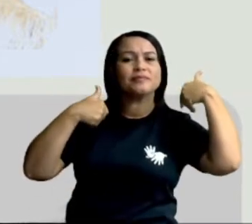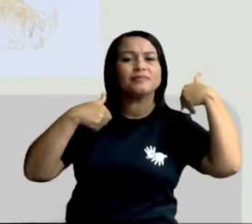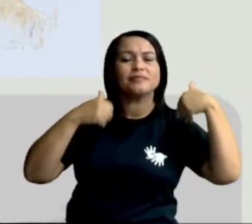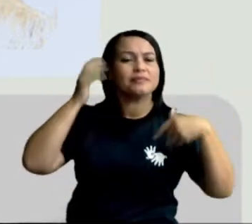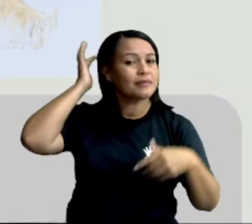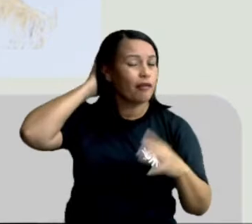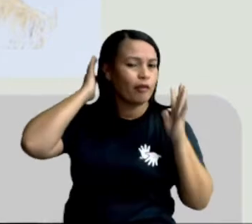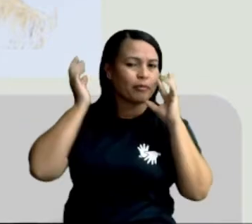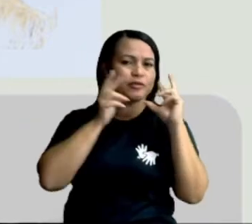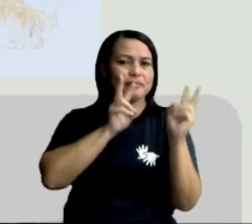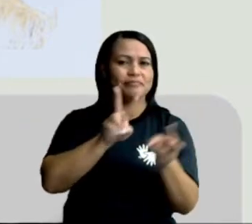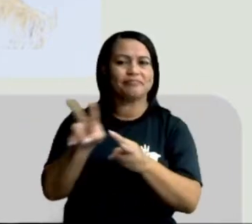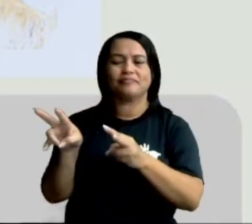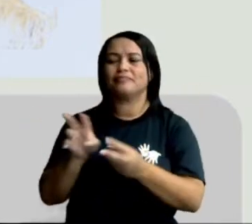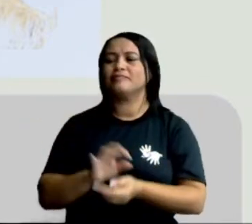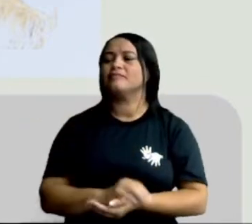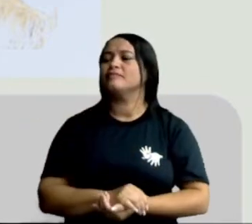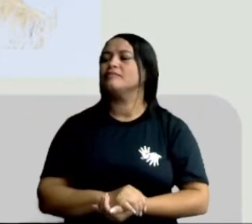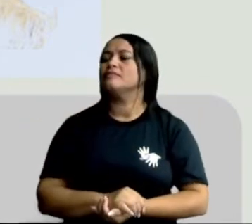Vamos lá.